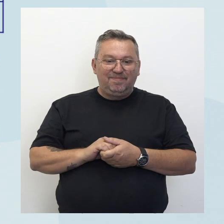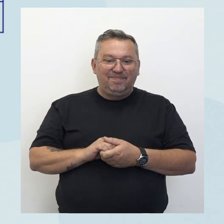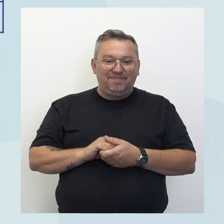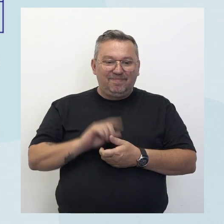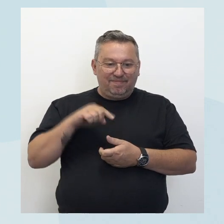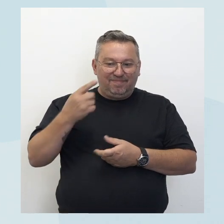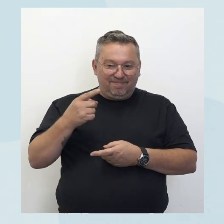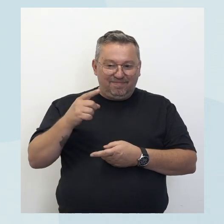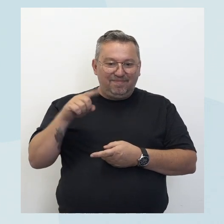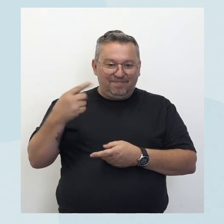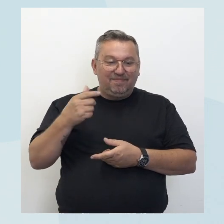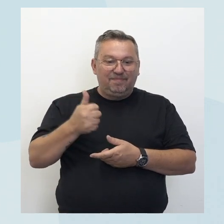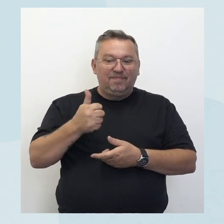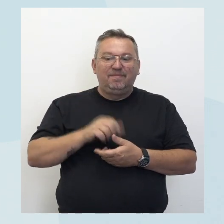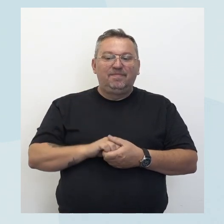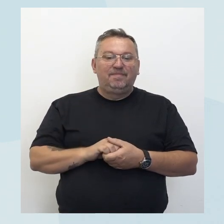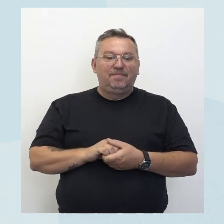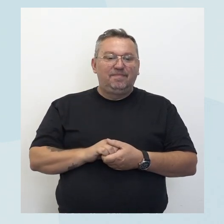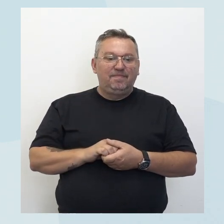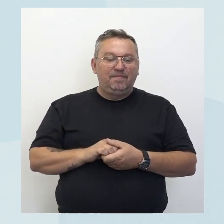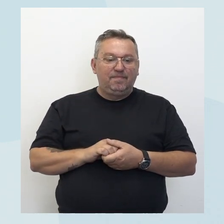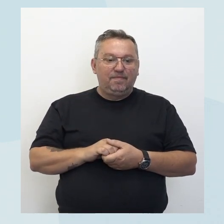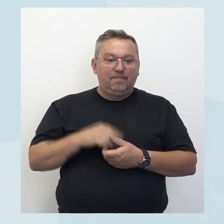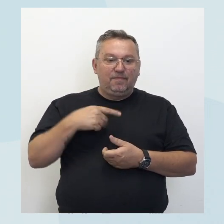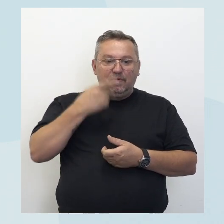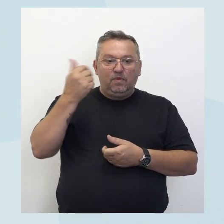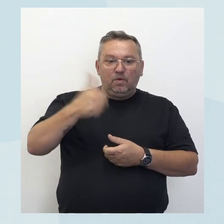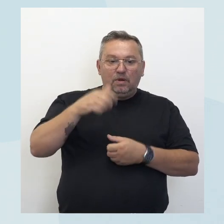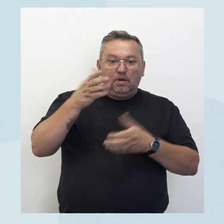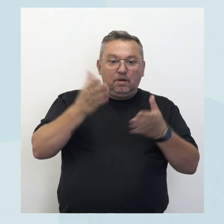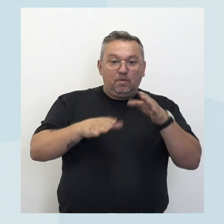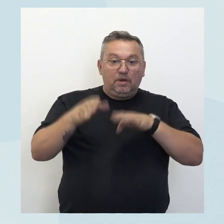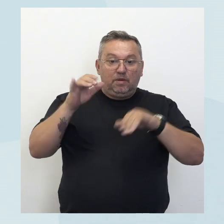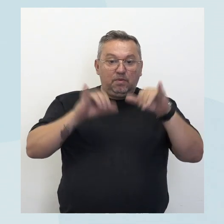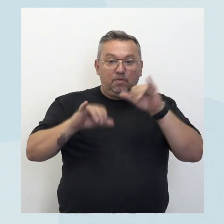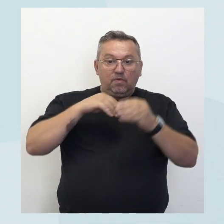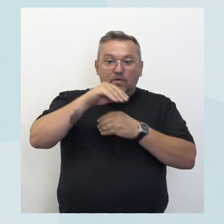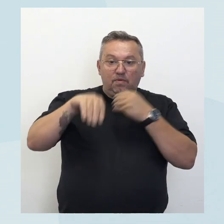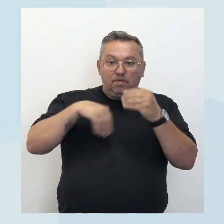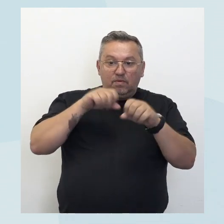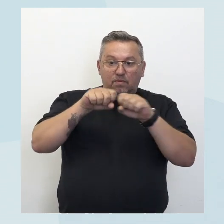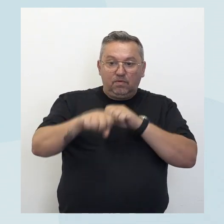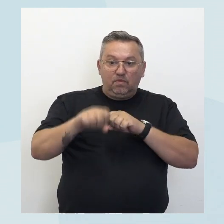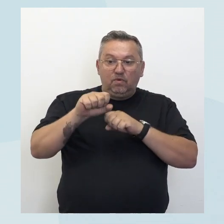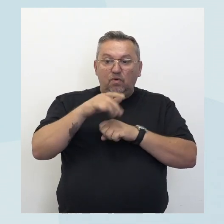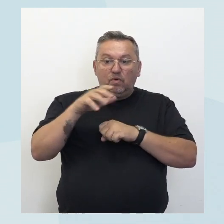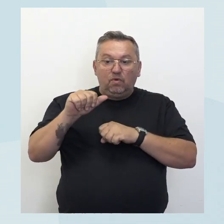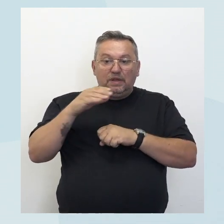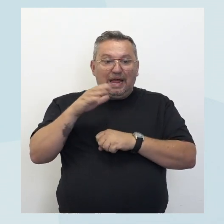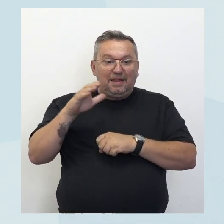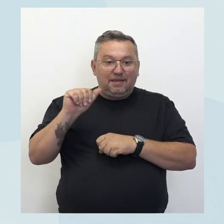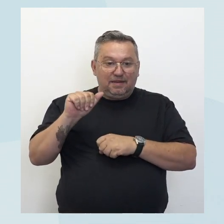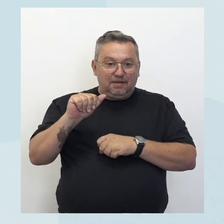Mais uma? Isso. Aí ele fala assim, analise o equilíbrio químico envolvendo a formação de